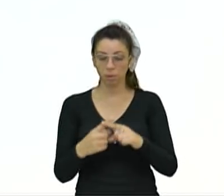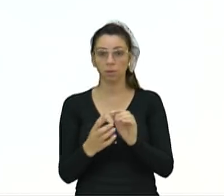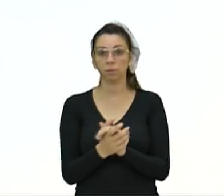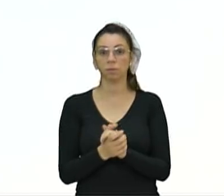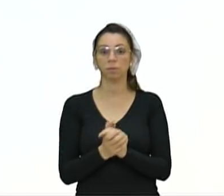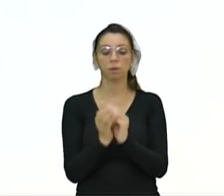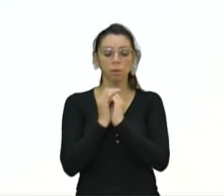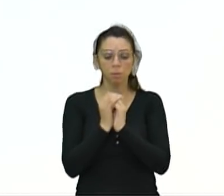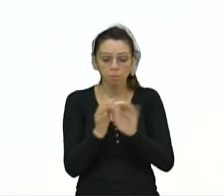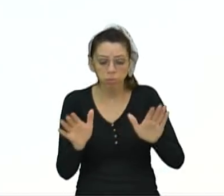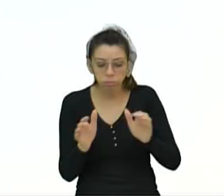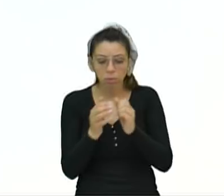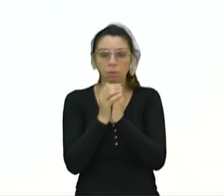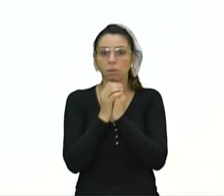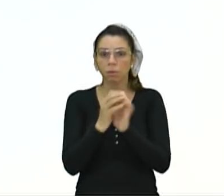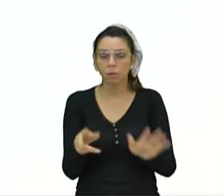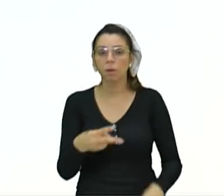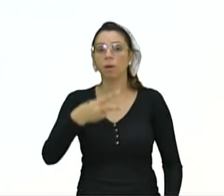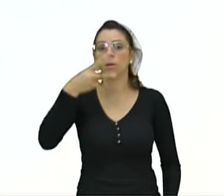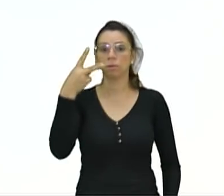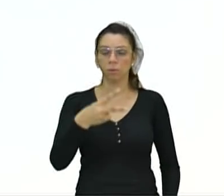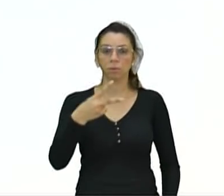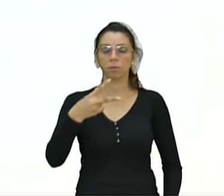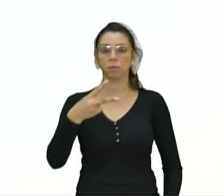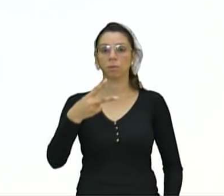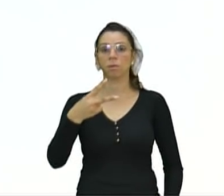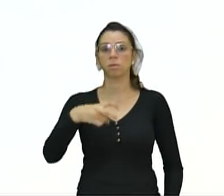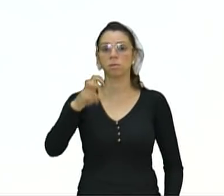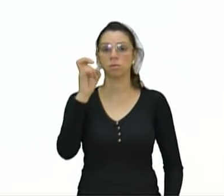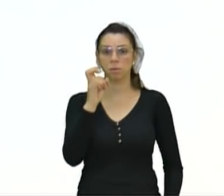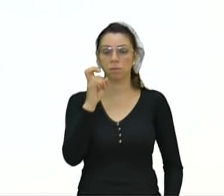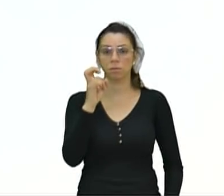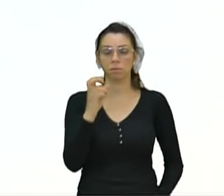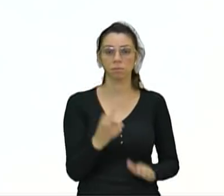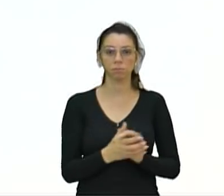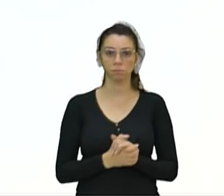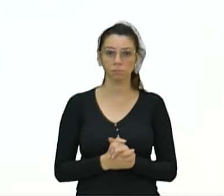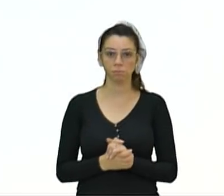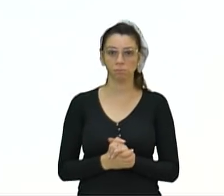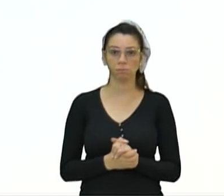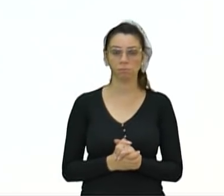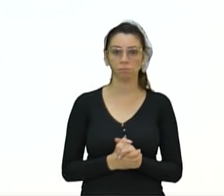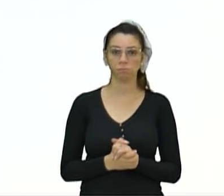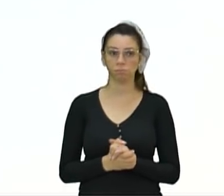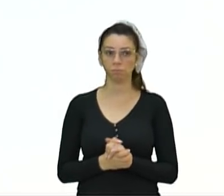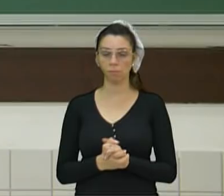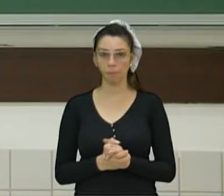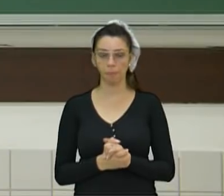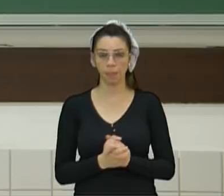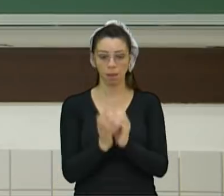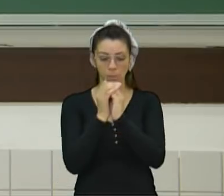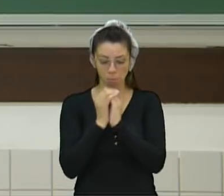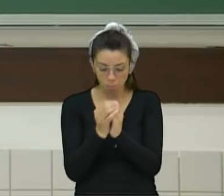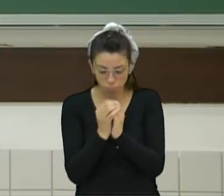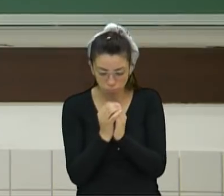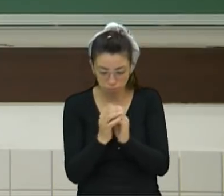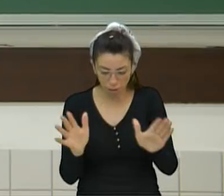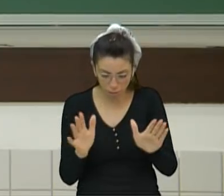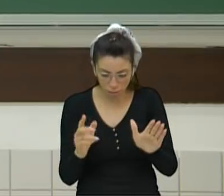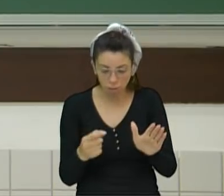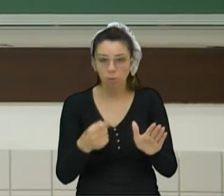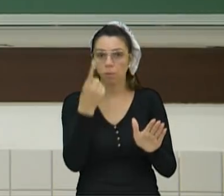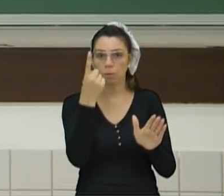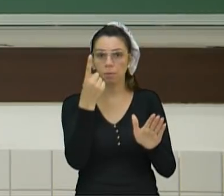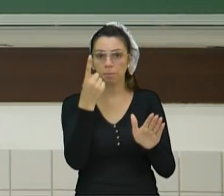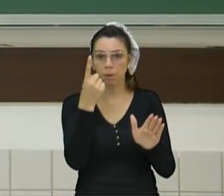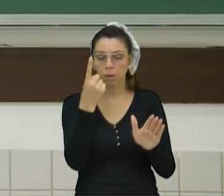de ocorrer, nos 2 casos, o número 5? Então, eu vou lançar o dado uma vez, vou lançar o dado 2 vezes.